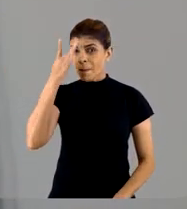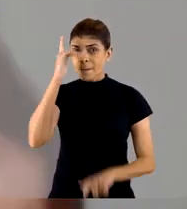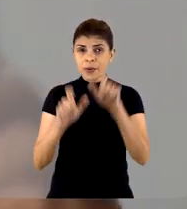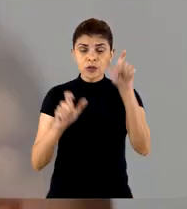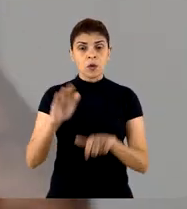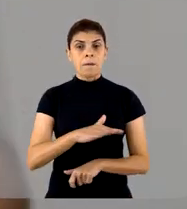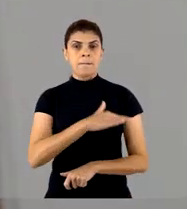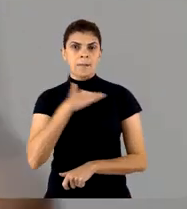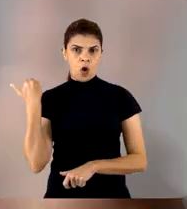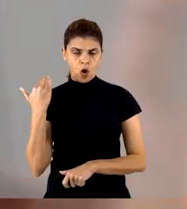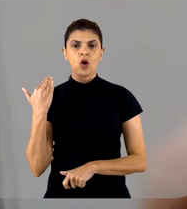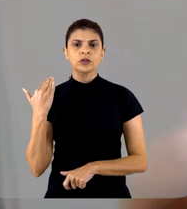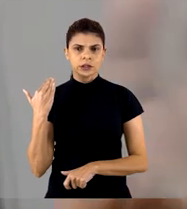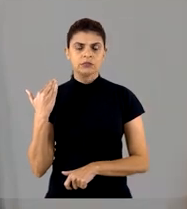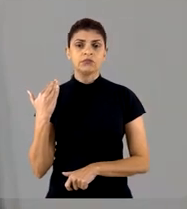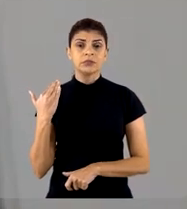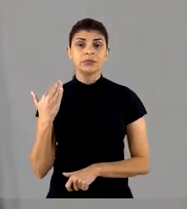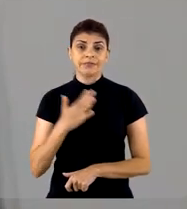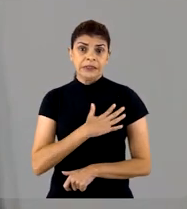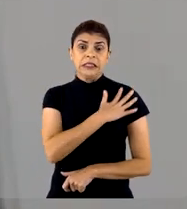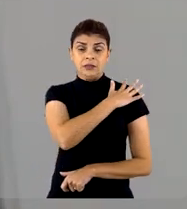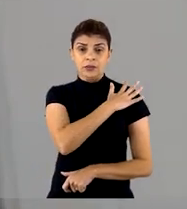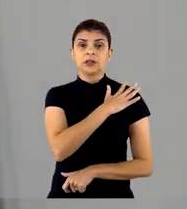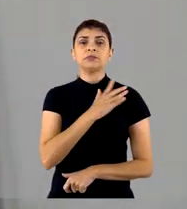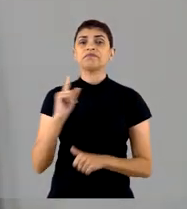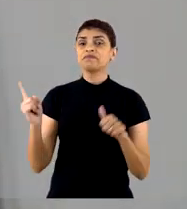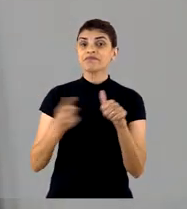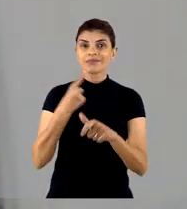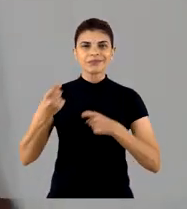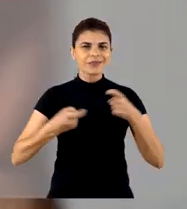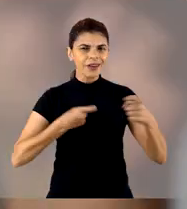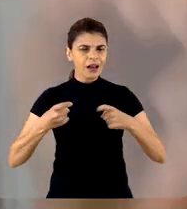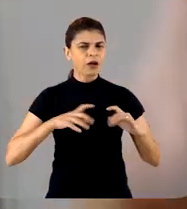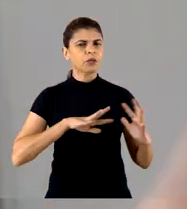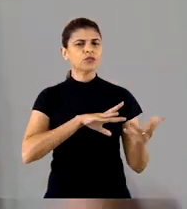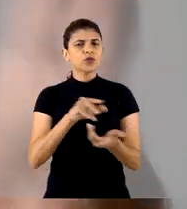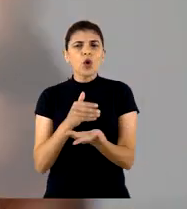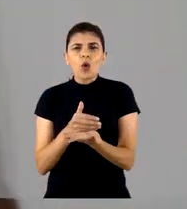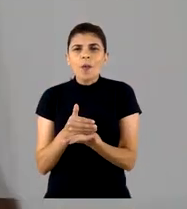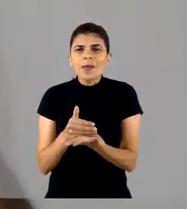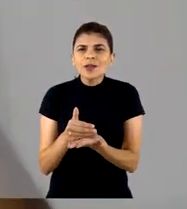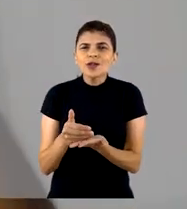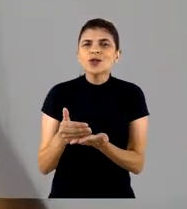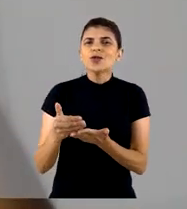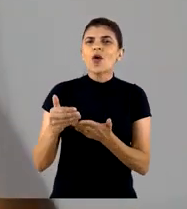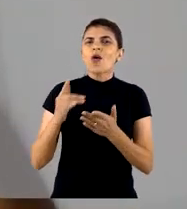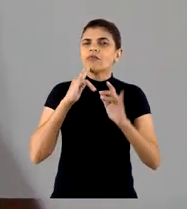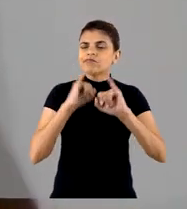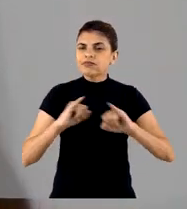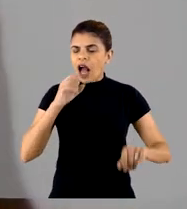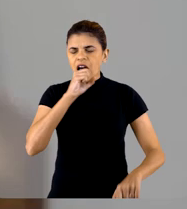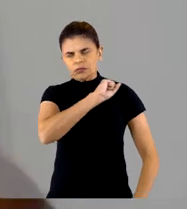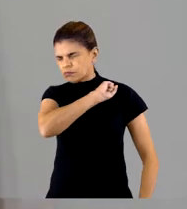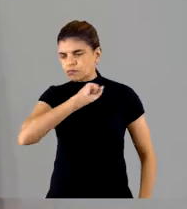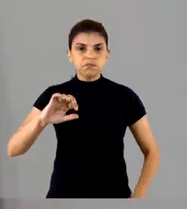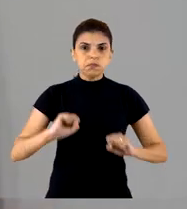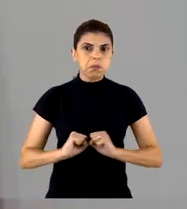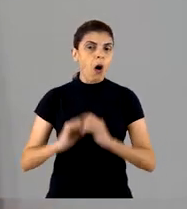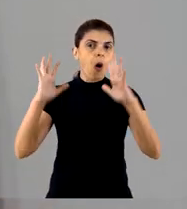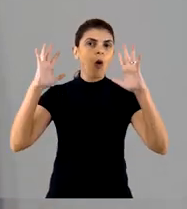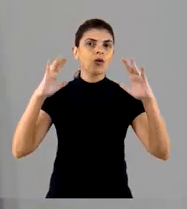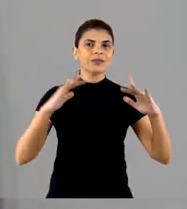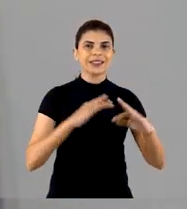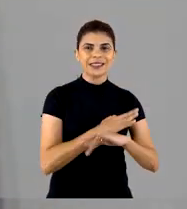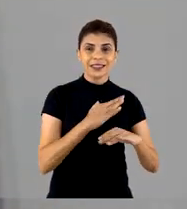seja, o que na Primeira Guerra Mundial, que teve antes, que começou bem de leve, que eles começaram a bombardear cidades,